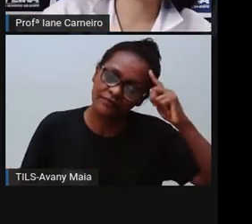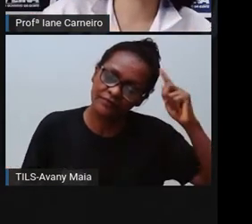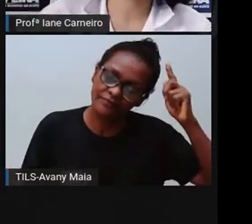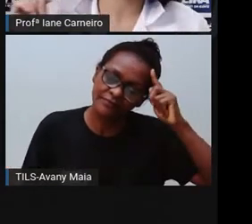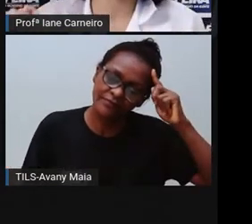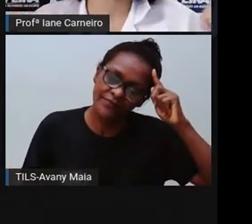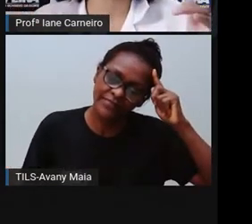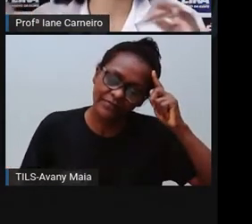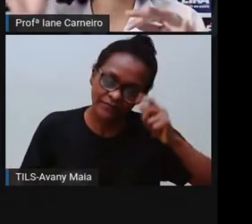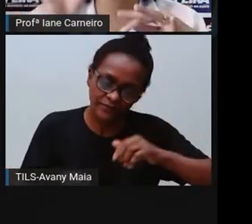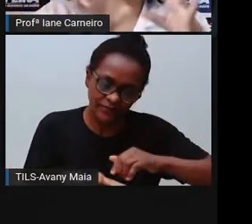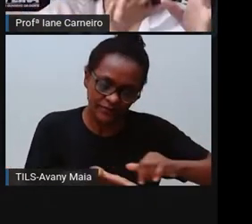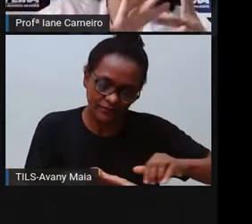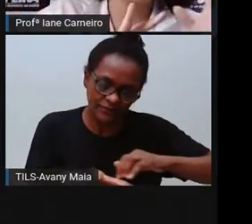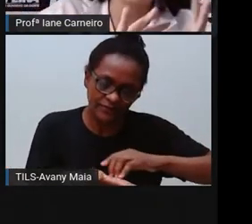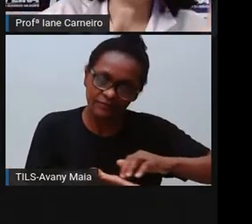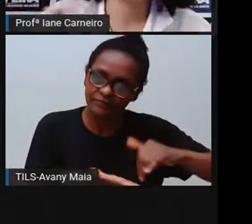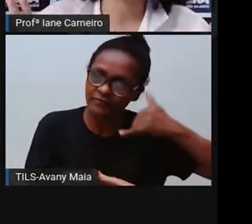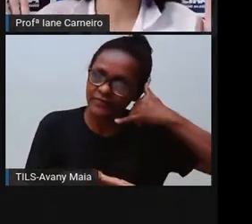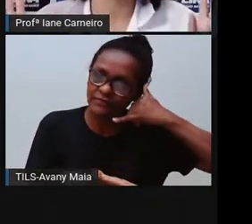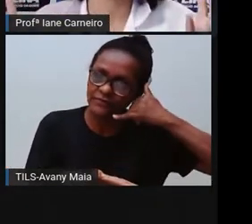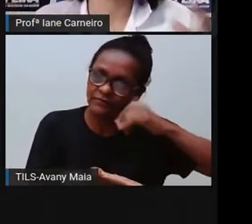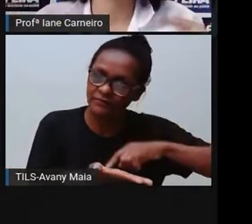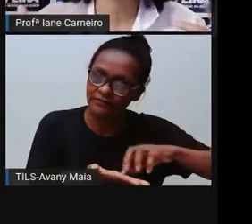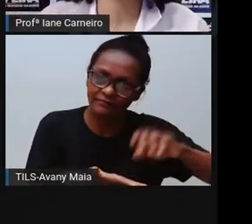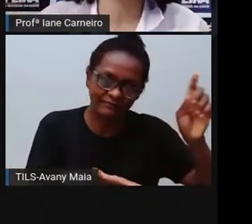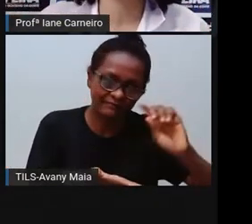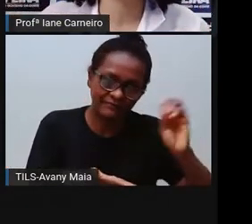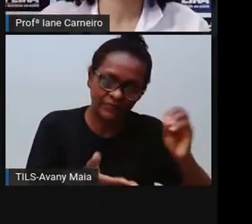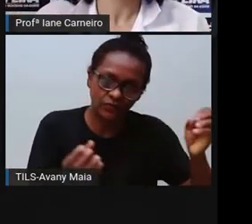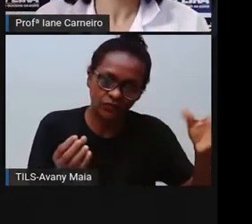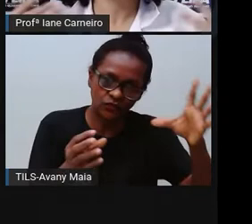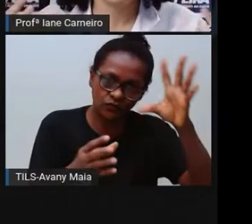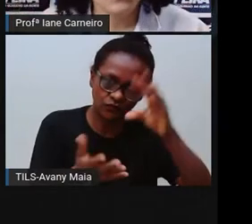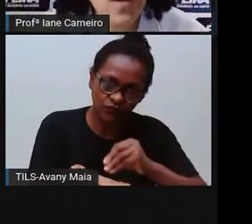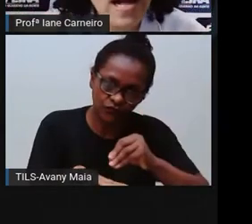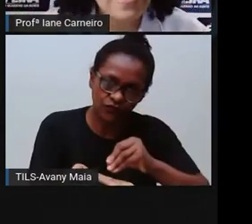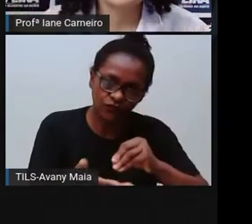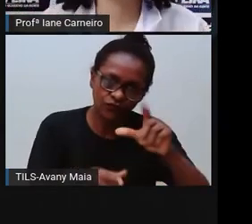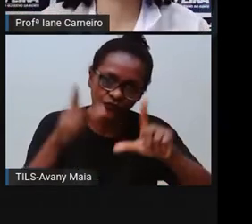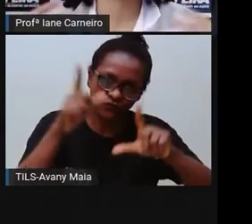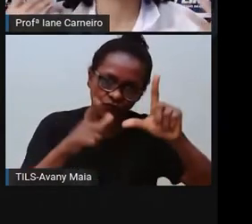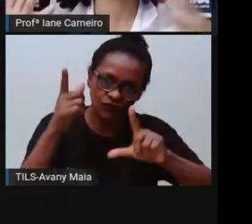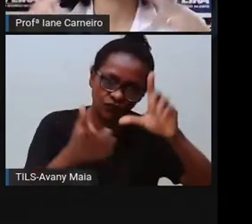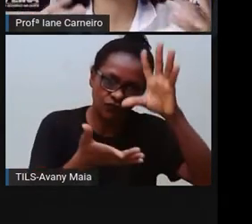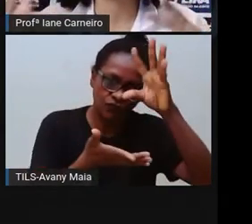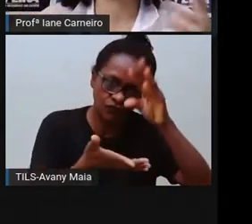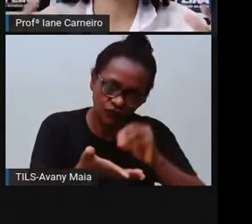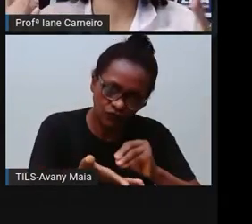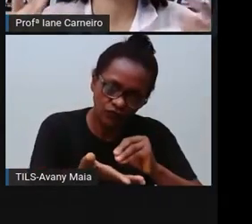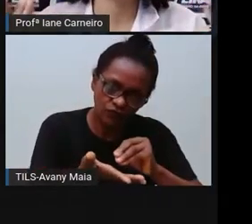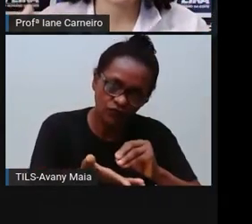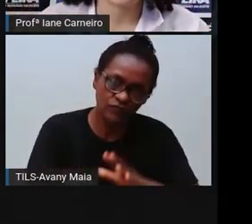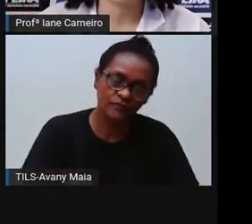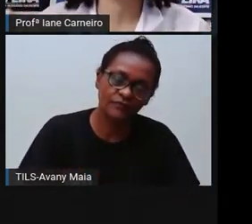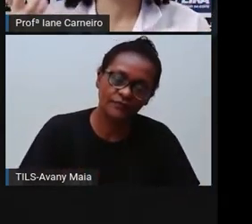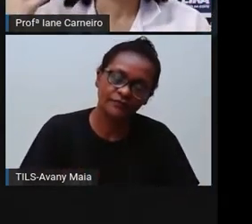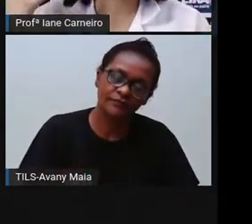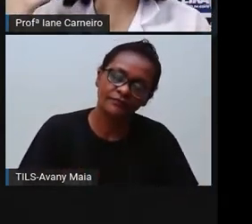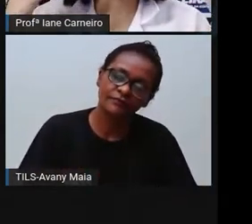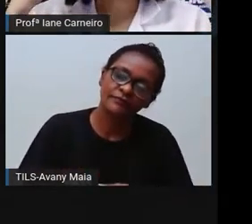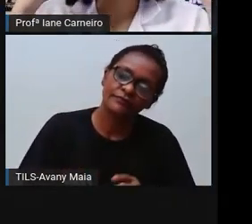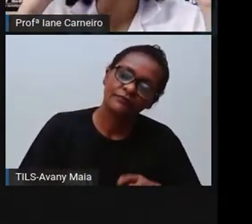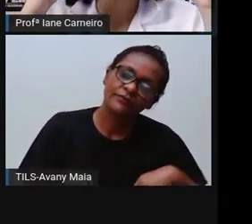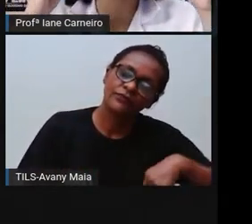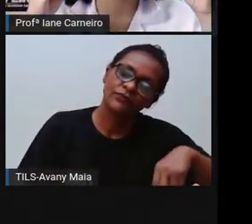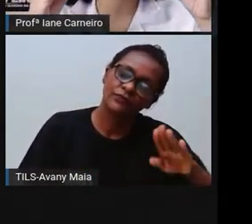o celular, e parar de assistir a televisão mais cedo, ir para o quarto, tentar fazer brincadeiras mais calmas,